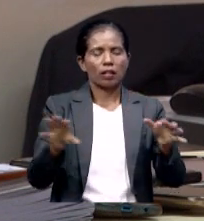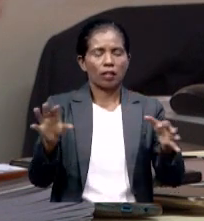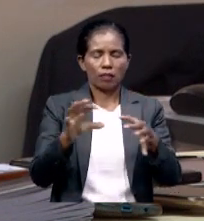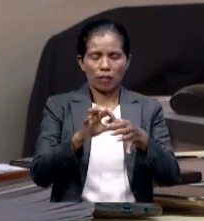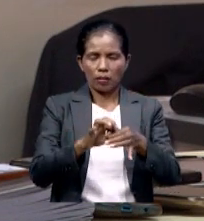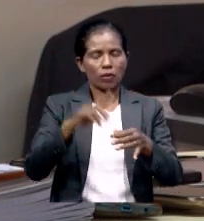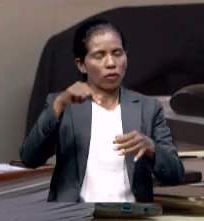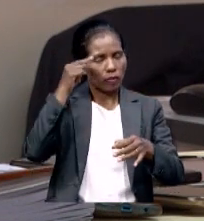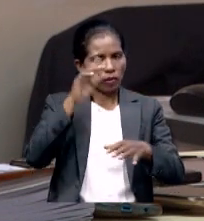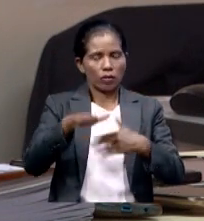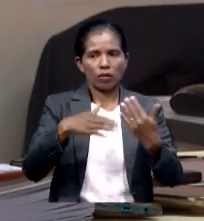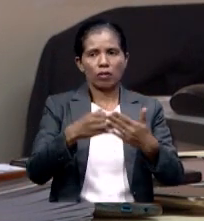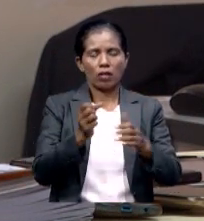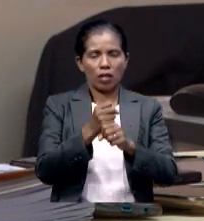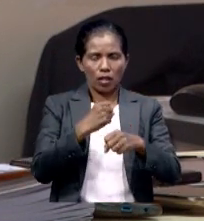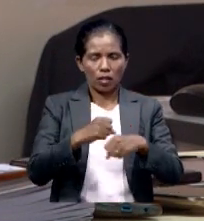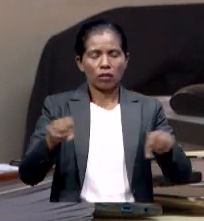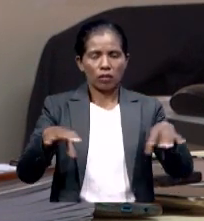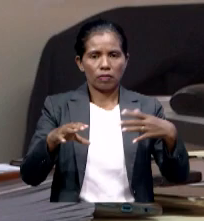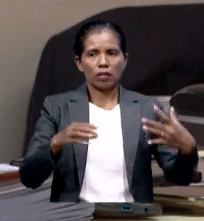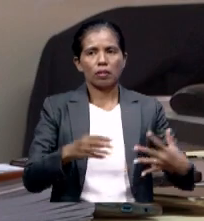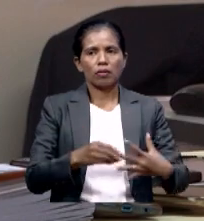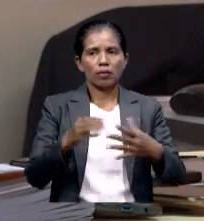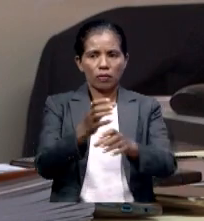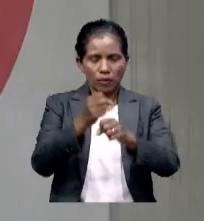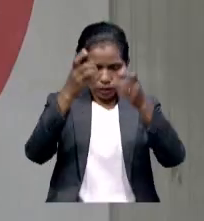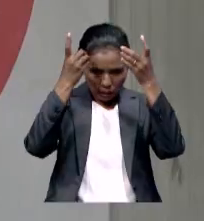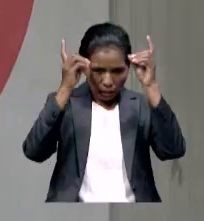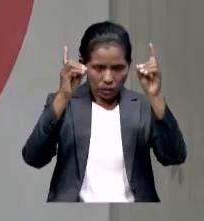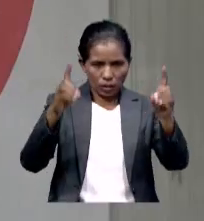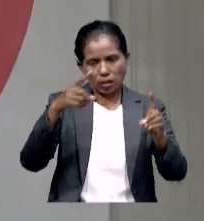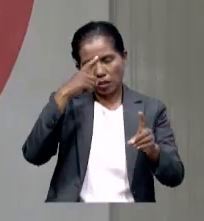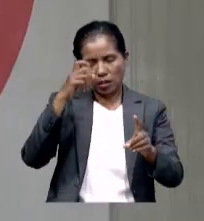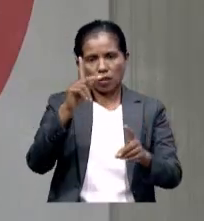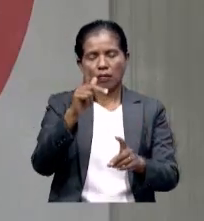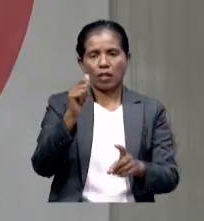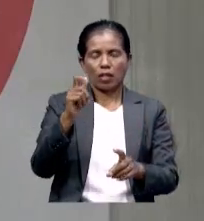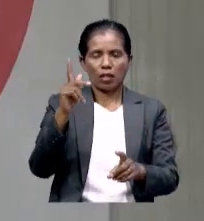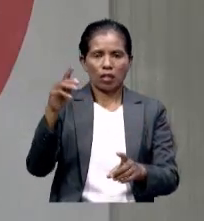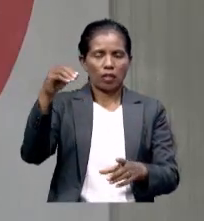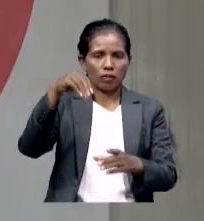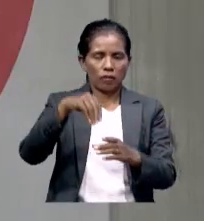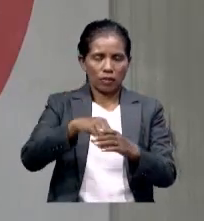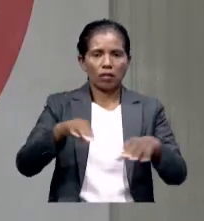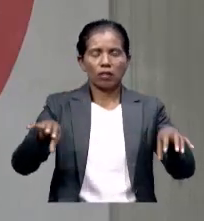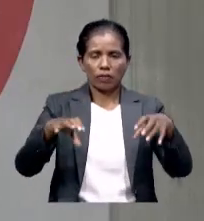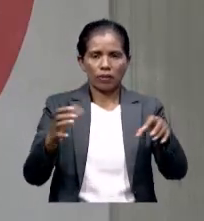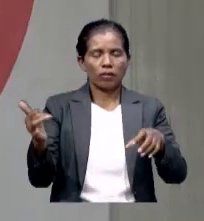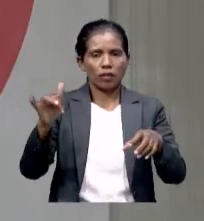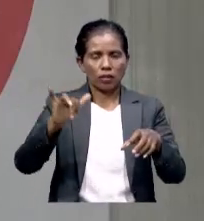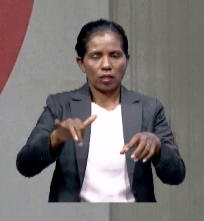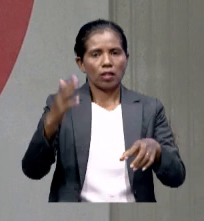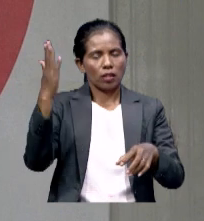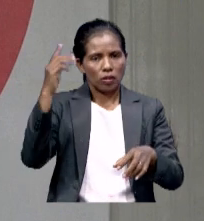governante Sira atuar o serviço liu foi a decisão ruma, também CACMOS envolve e serviço Sira governo